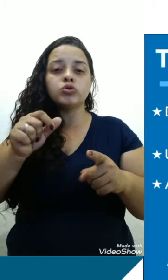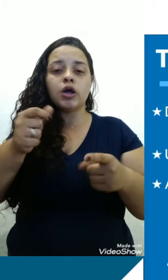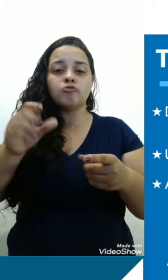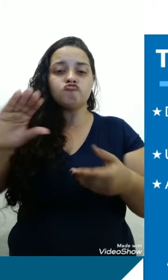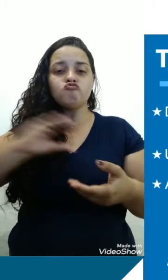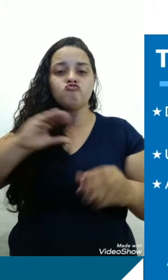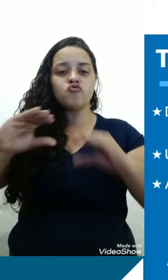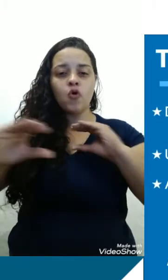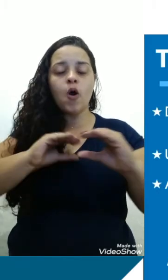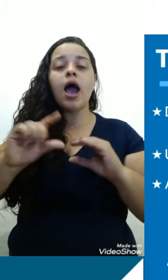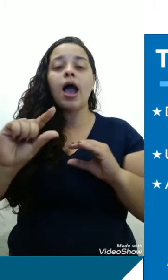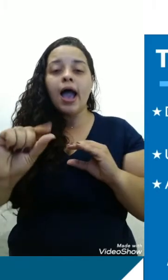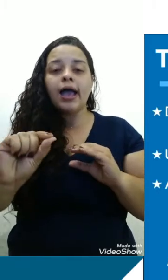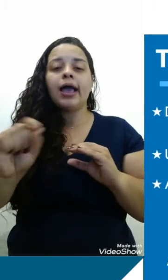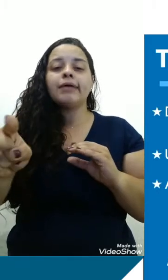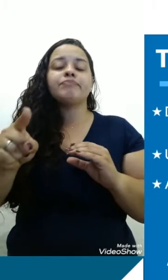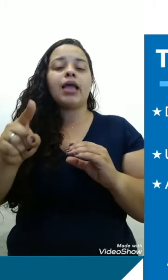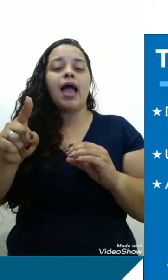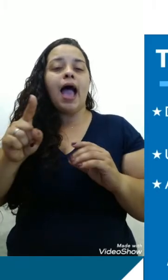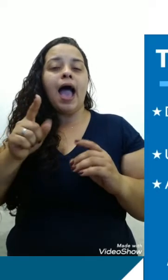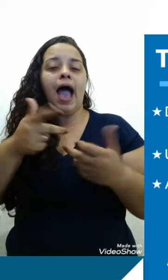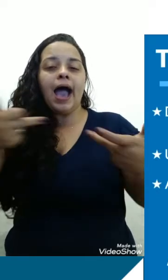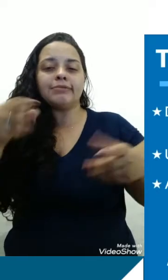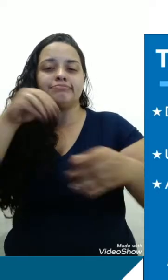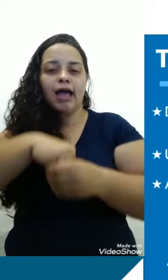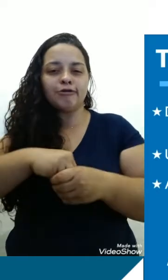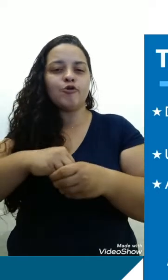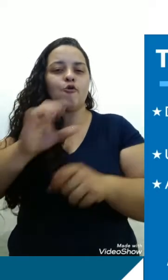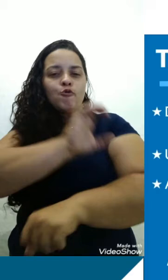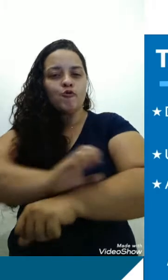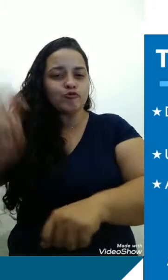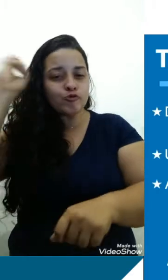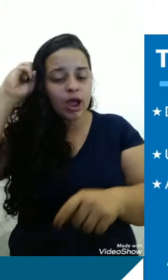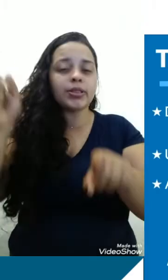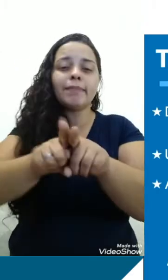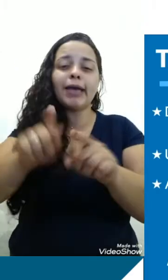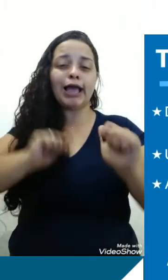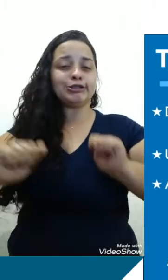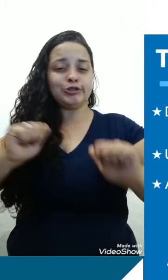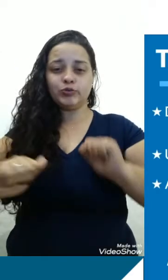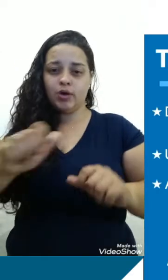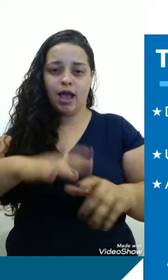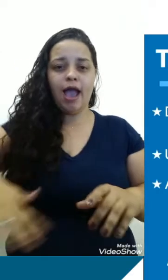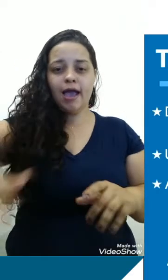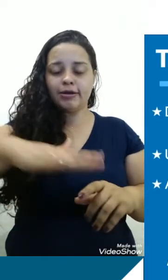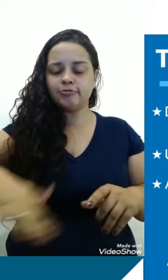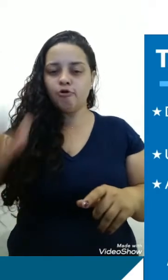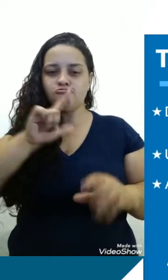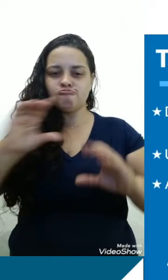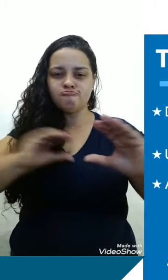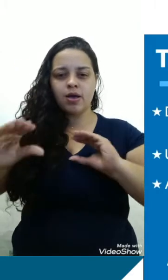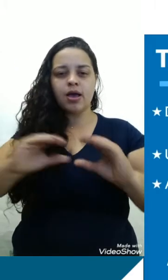área cultural e artística, onde a gente destaca o desenvolvimento do estilo barroco mineiro, onde a gente tem um